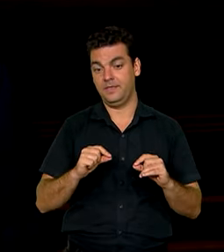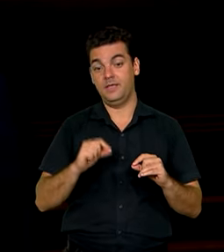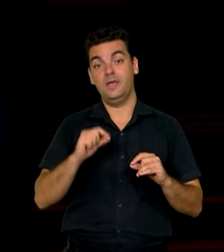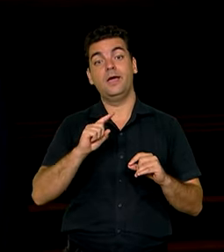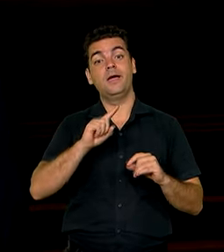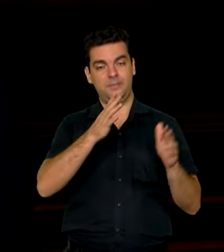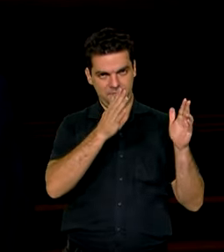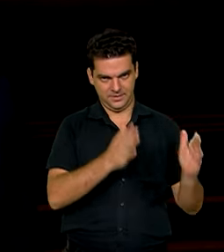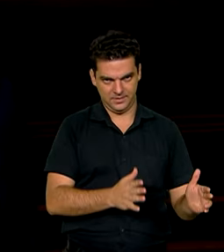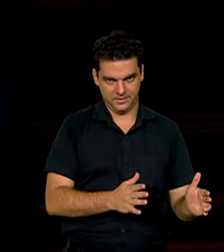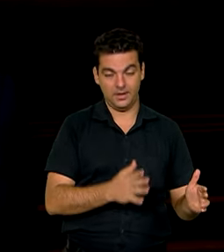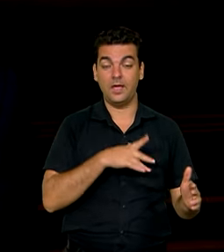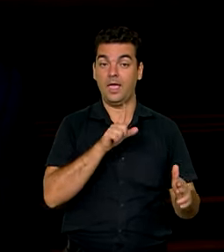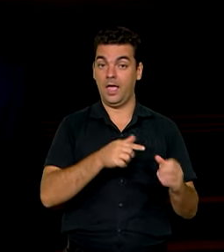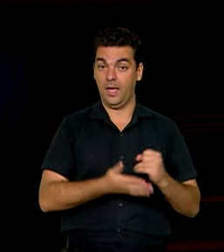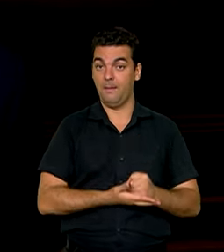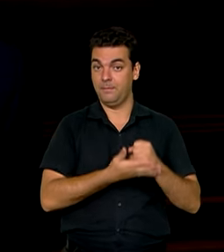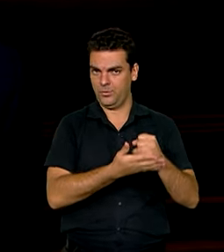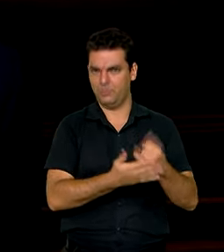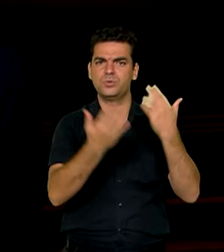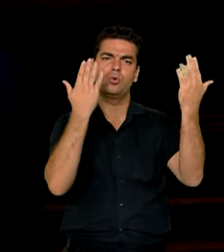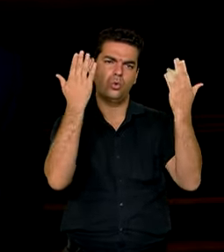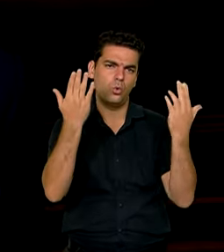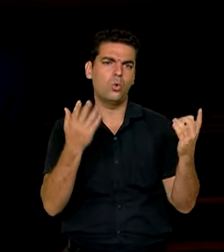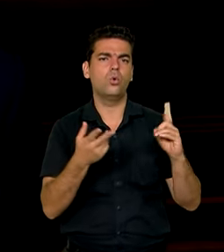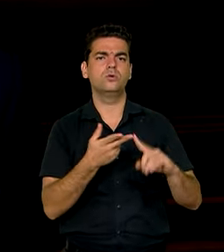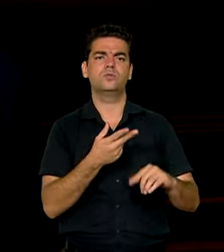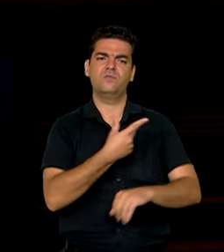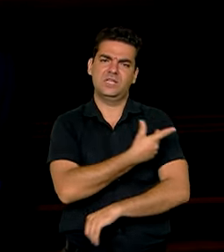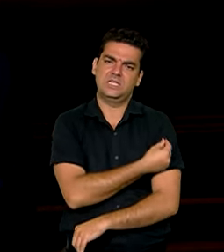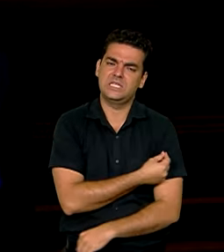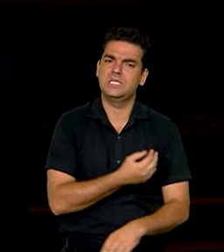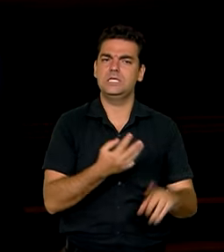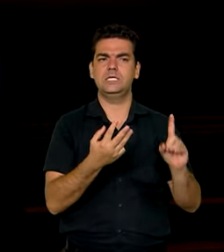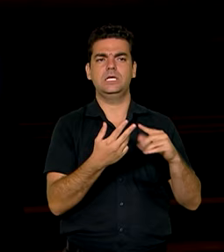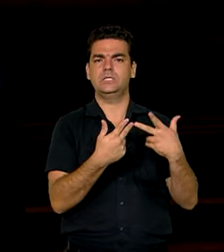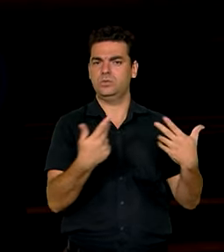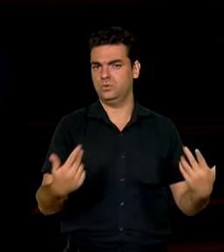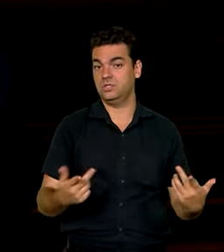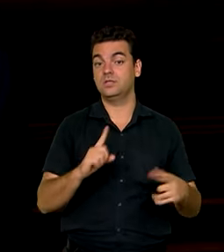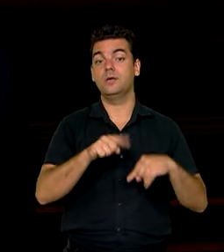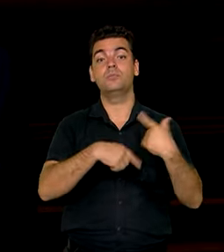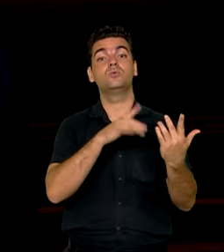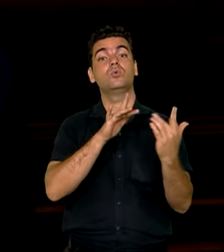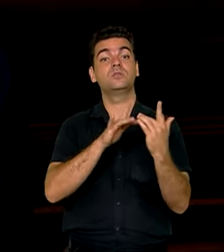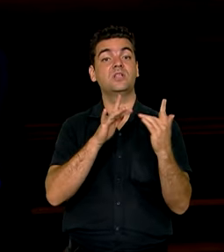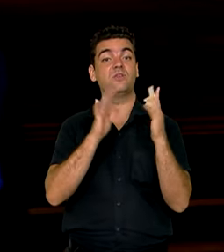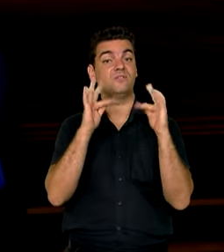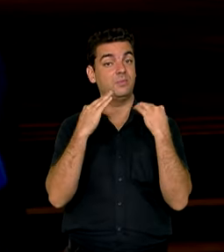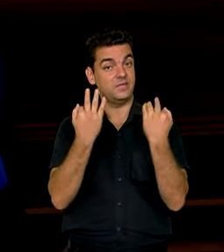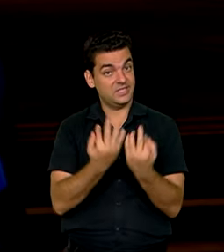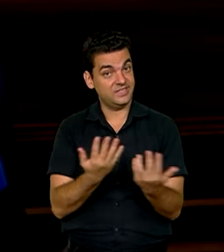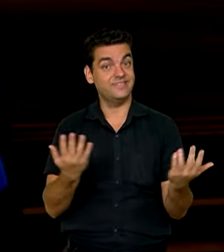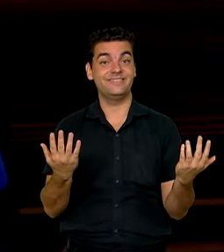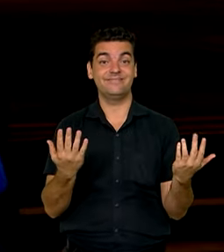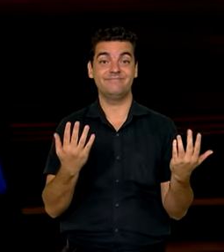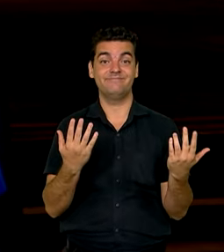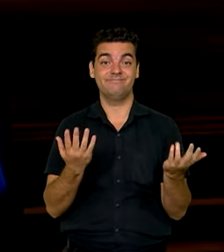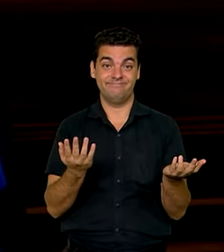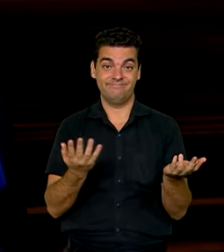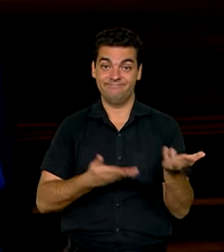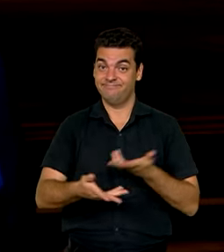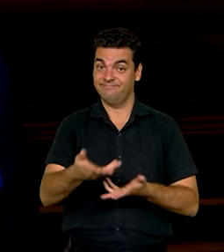primeira etapa é do apoio psicológico, a imunização, o contato com familiares, com